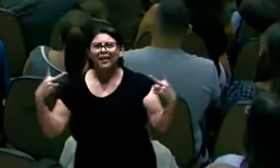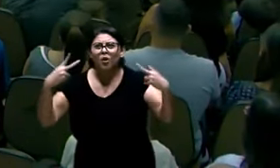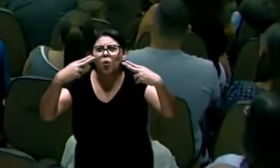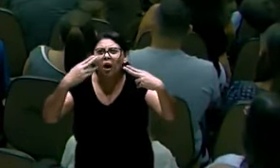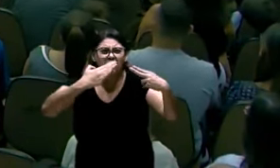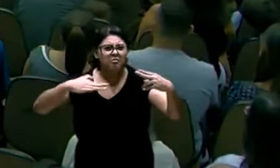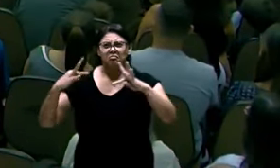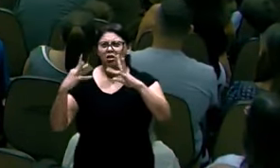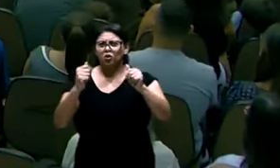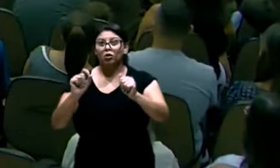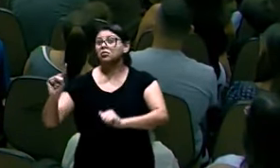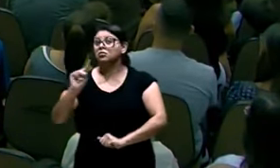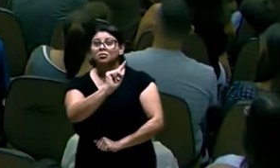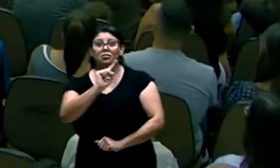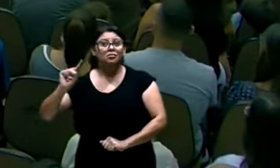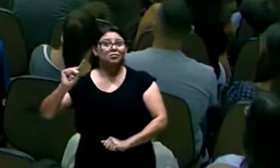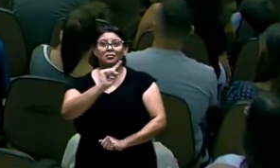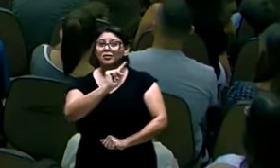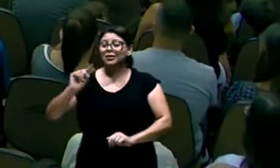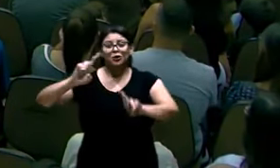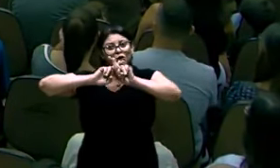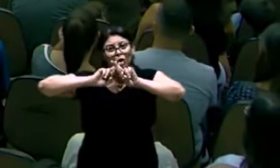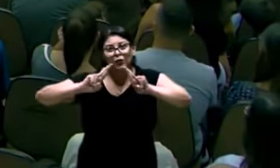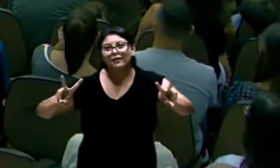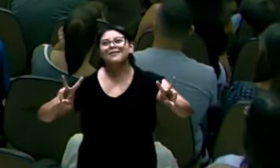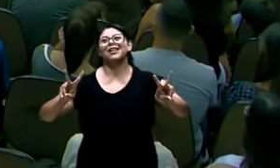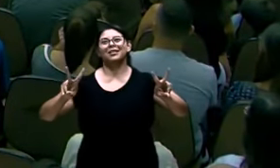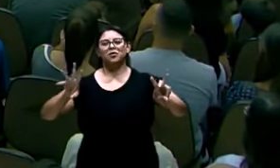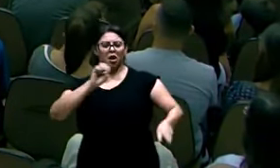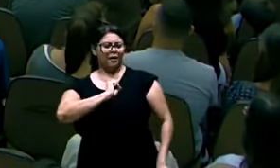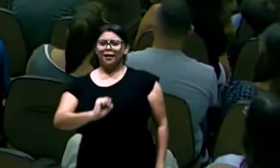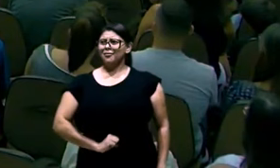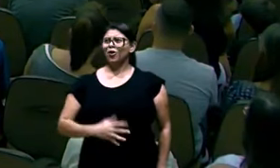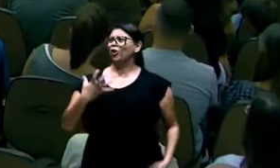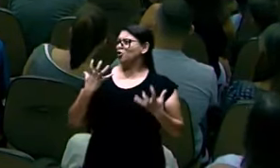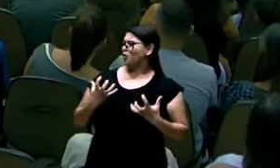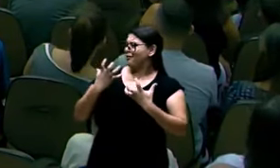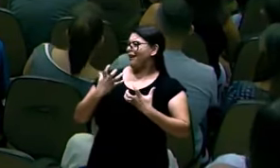Eu vou abrir mão das vestes, vai. Eu vou abrir mão da mesa, vai.